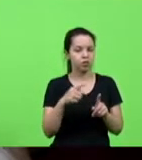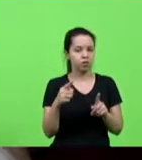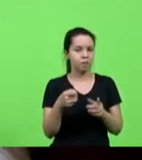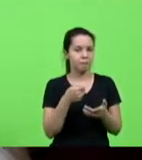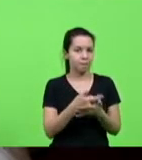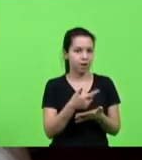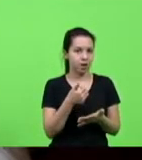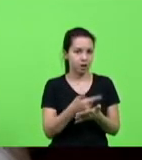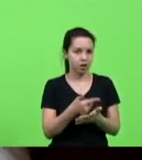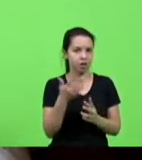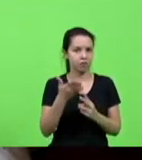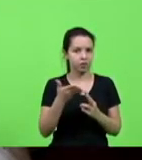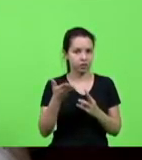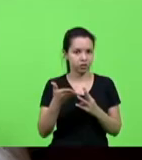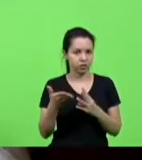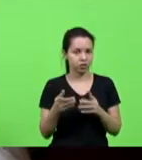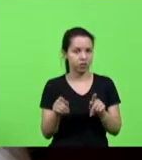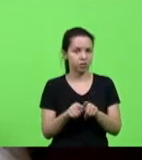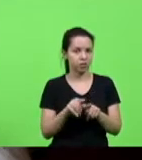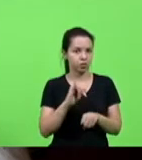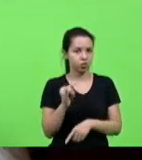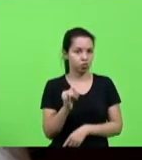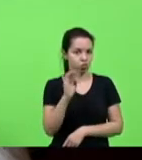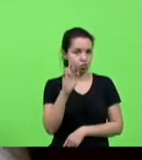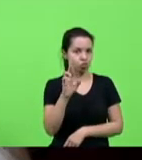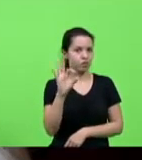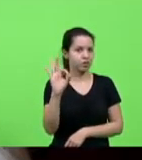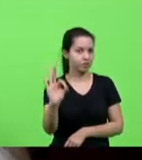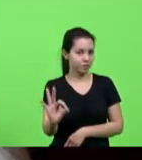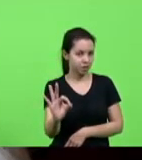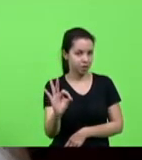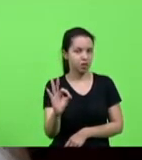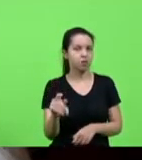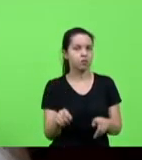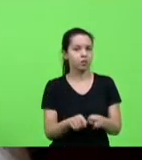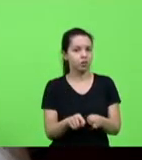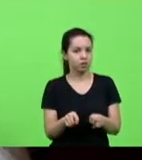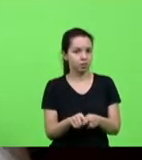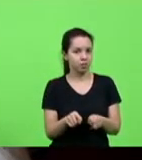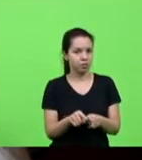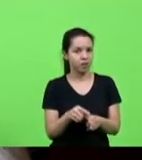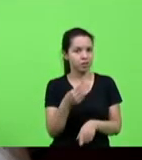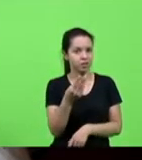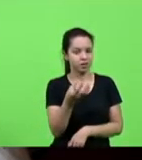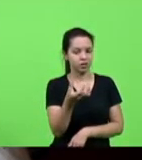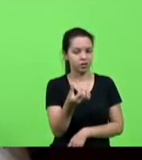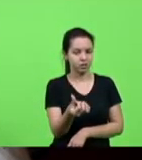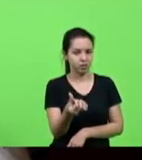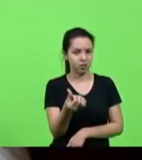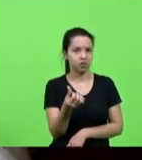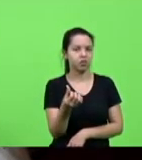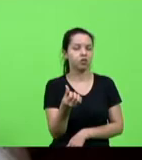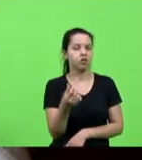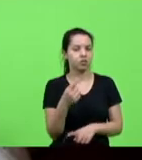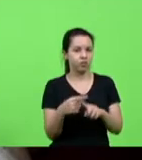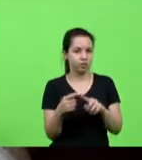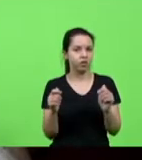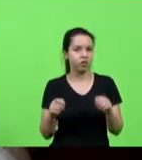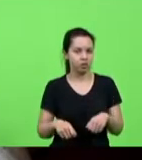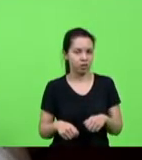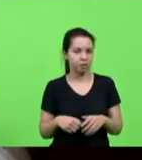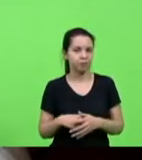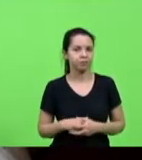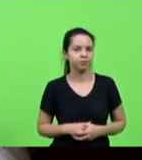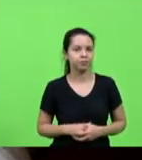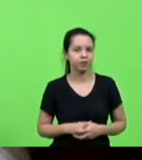zero e quitação em até 36 meses. Serão beneficiados MEIs, que poderão solicitar até 10